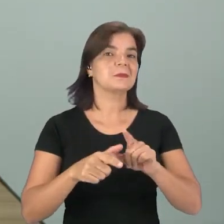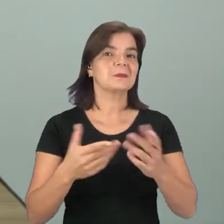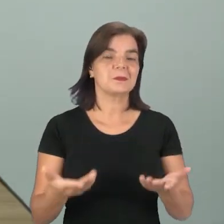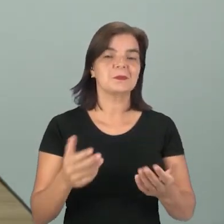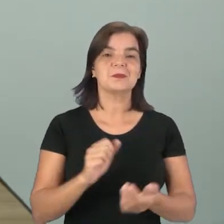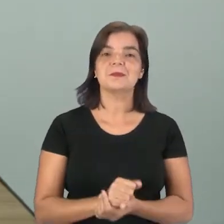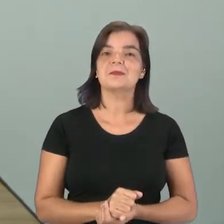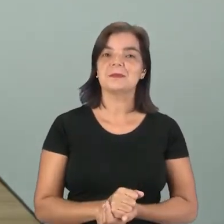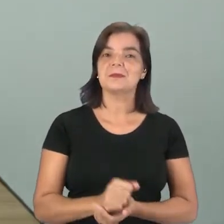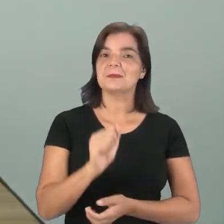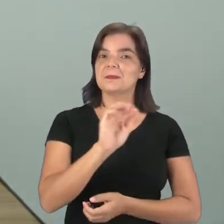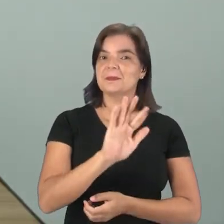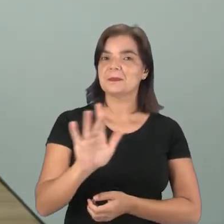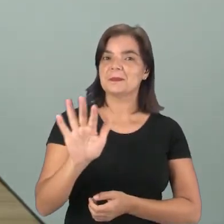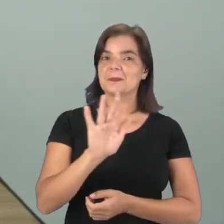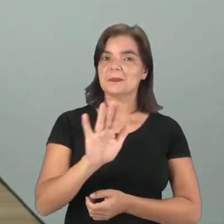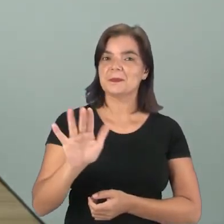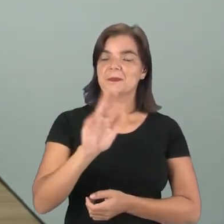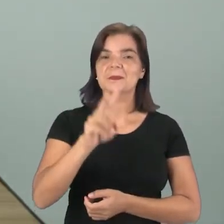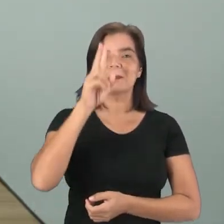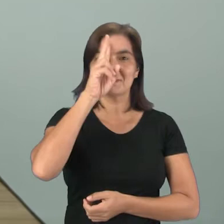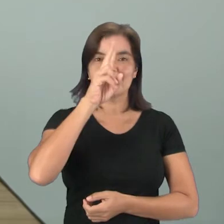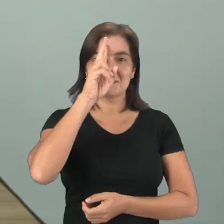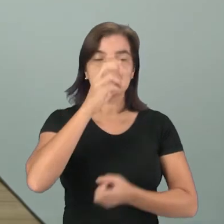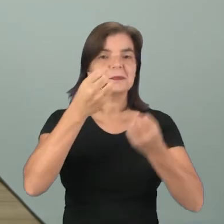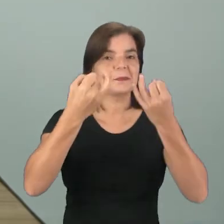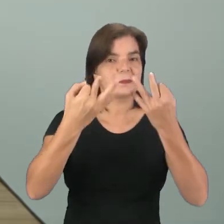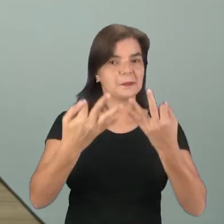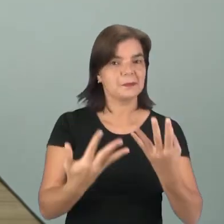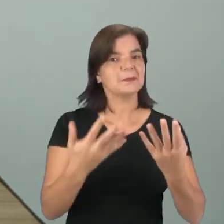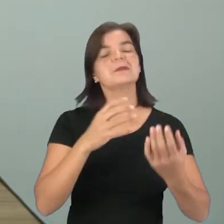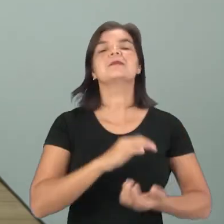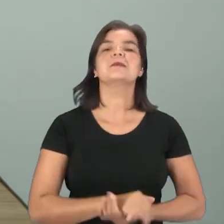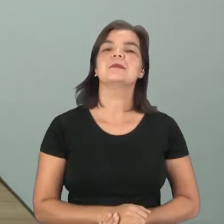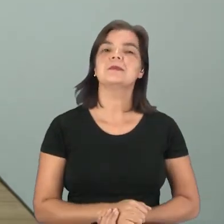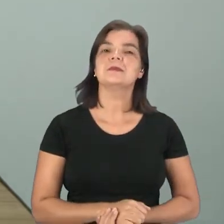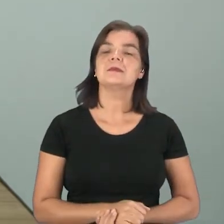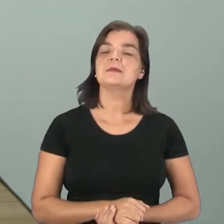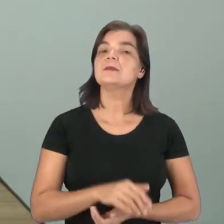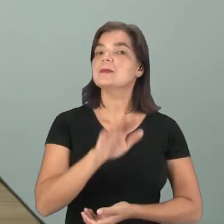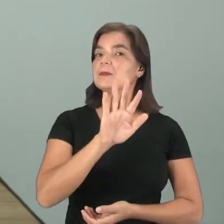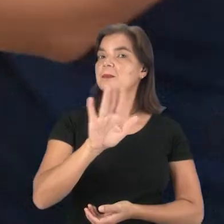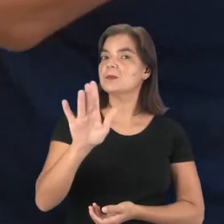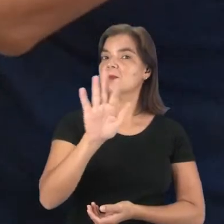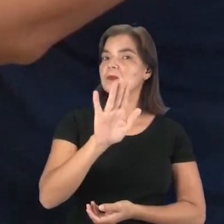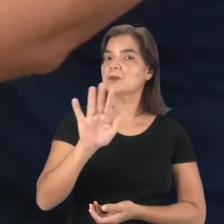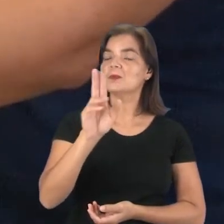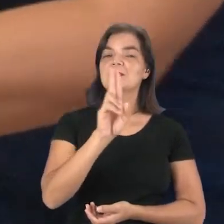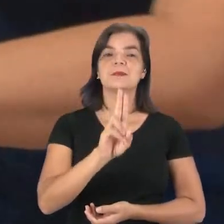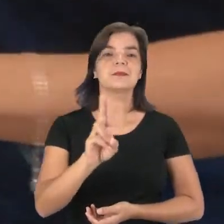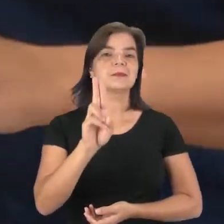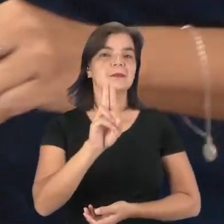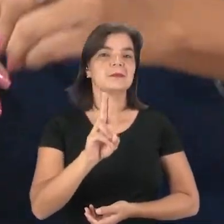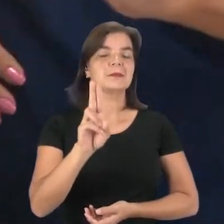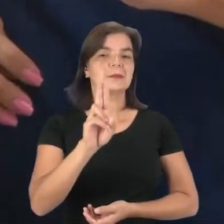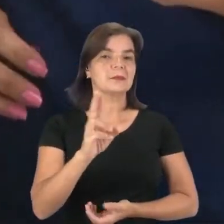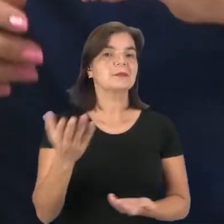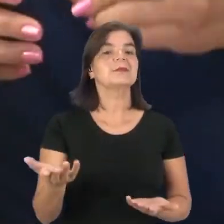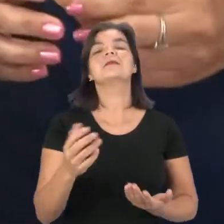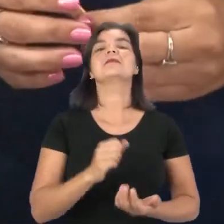letras do nosso alfabeto Lembra que eu falei que com estas letras usando